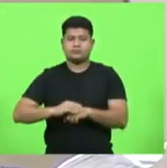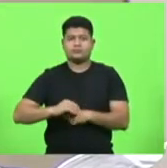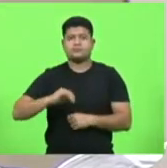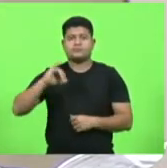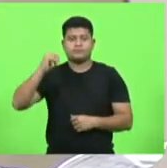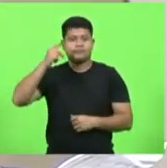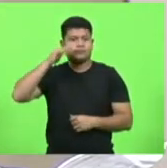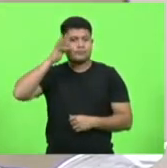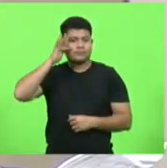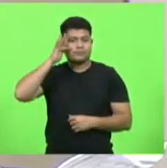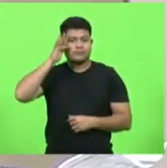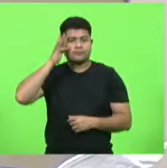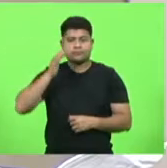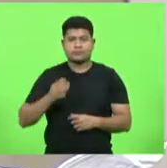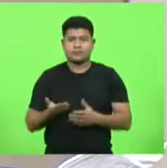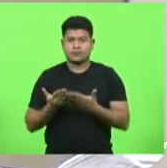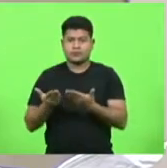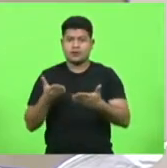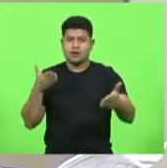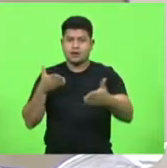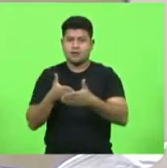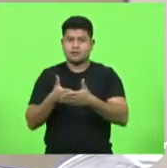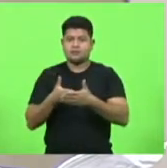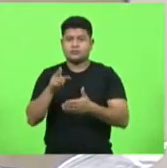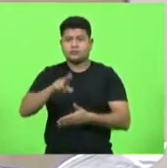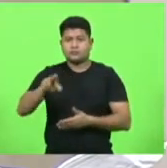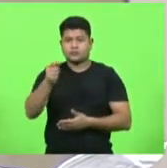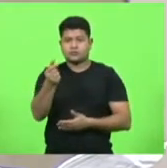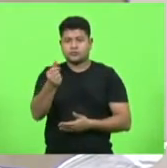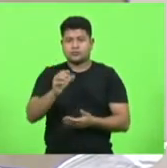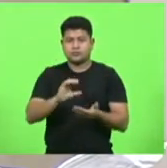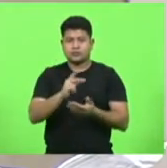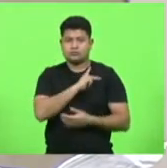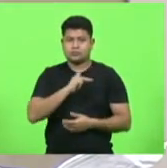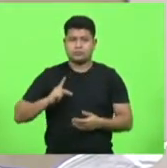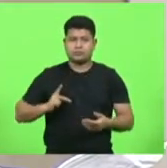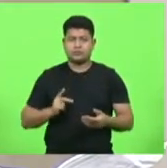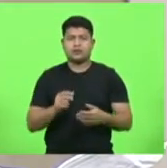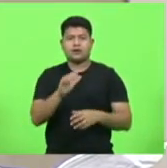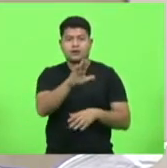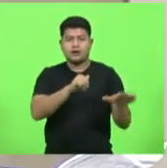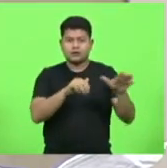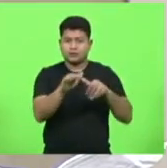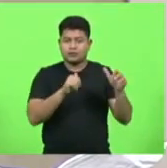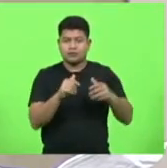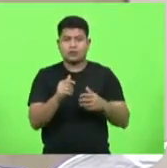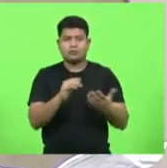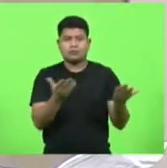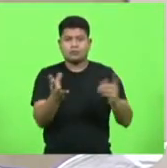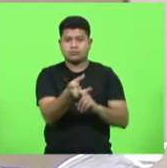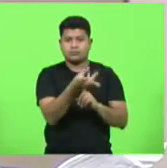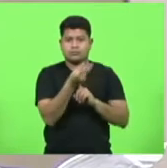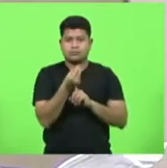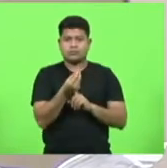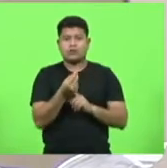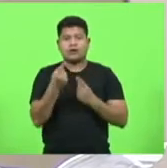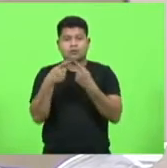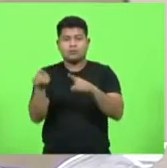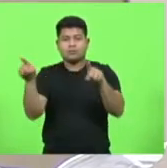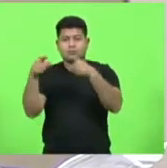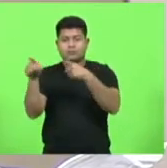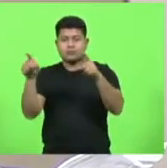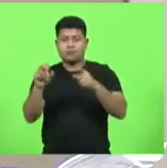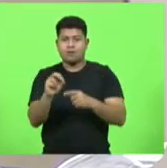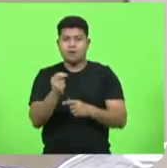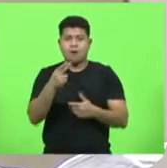Kleling. Dispõe sobre a vedação de uso de recursos públicos para a contratação de artistas que, em suas músicas,